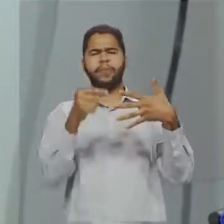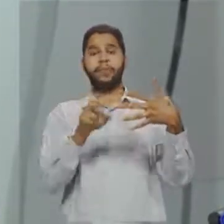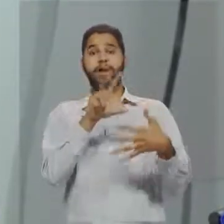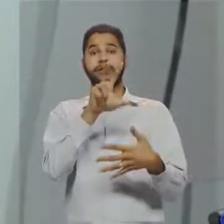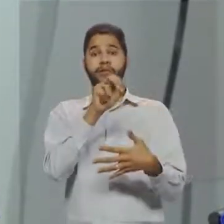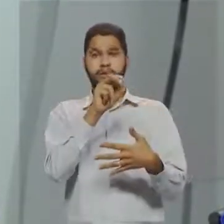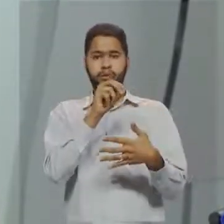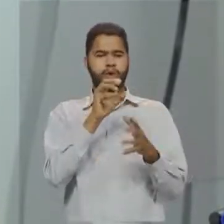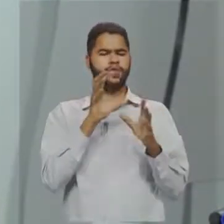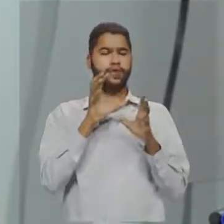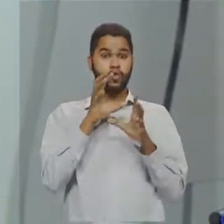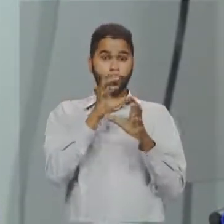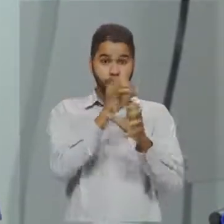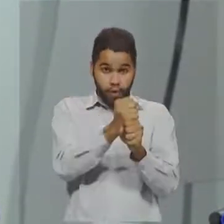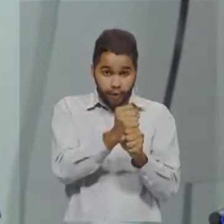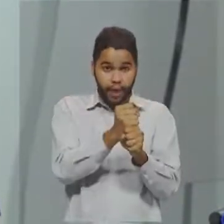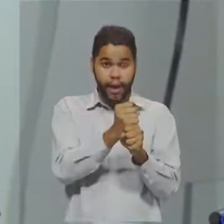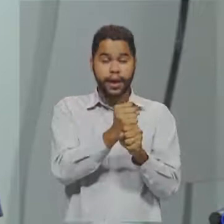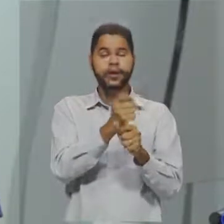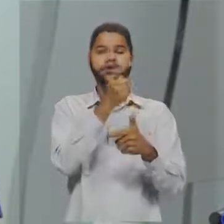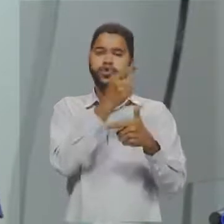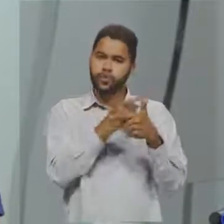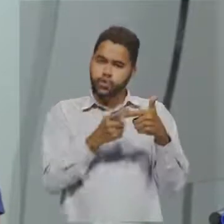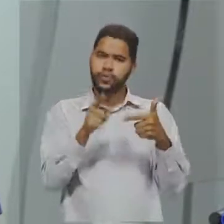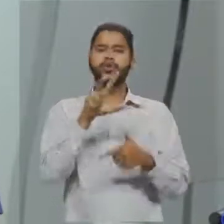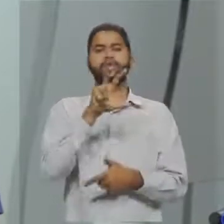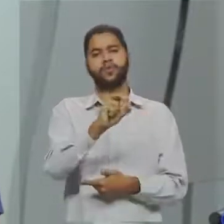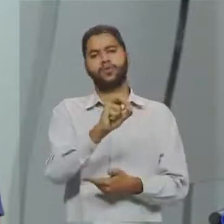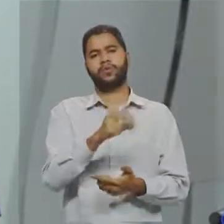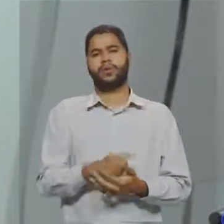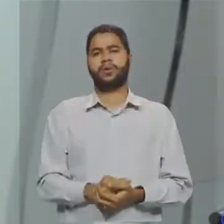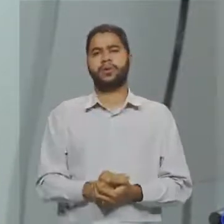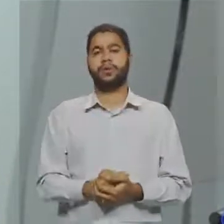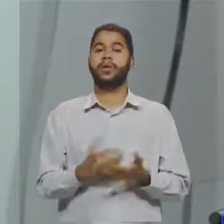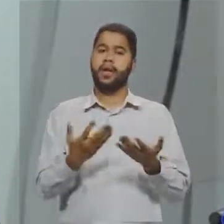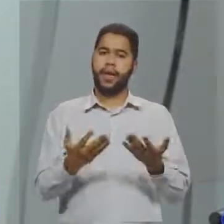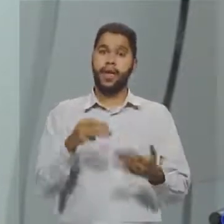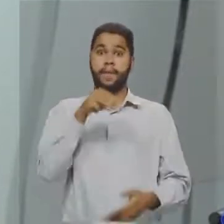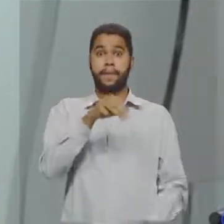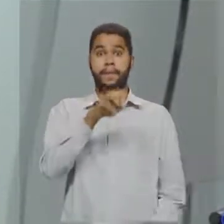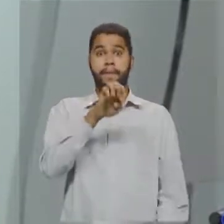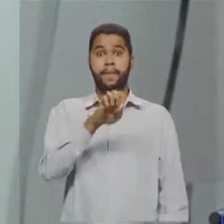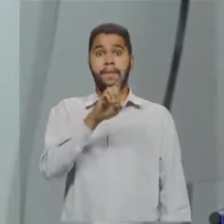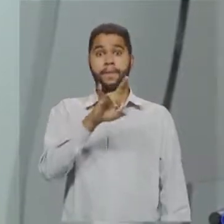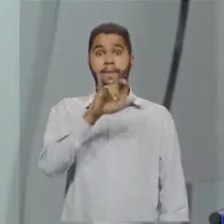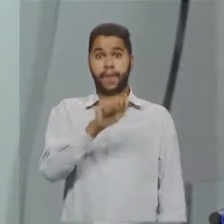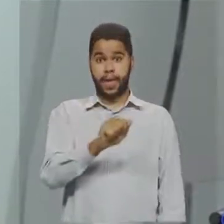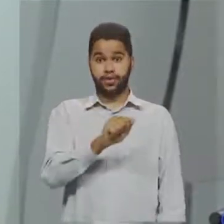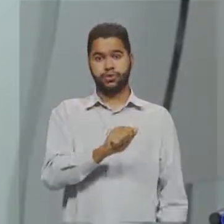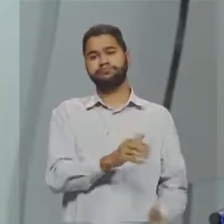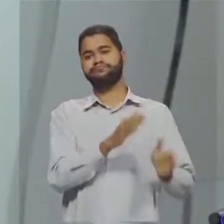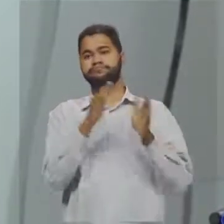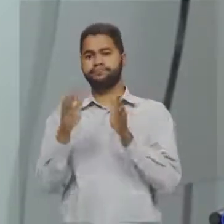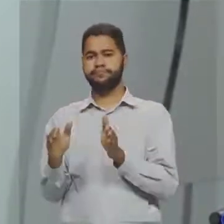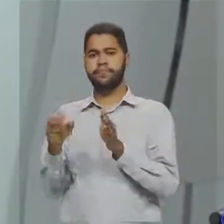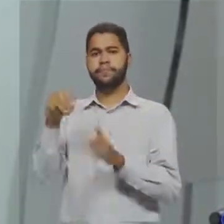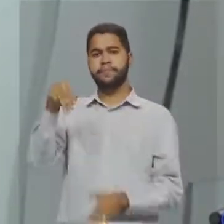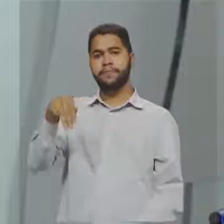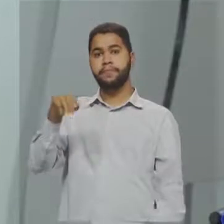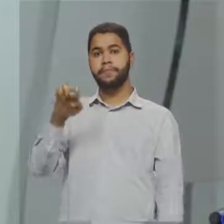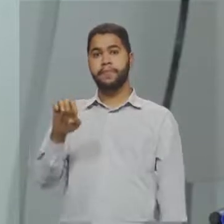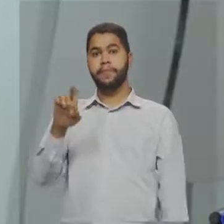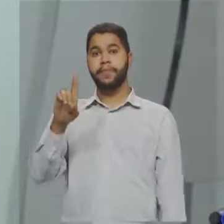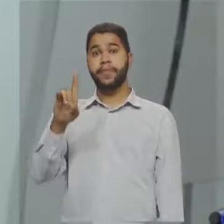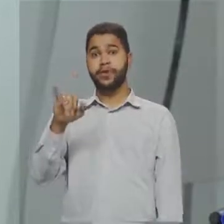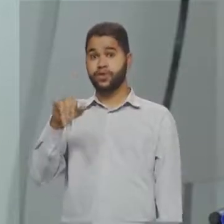vou somar os 50 valores e vou dividir por 50. Então, isso é a média. Agora, já a mediana, a gente tem